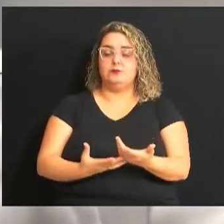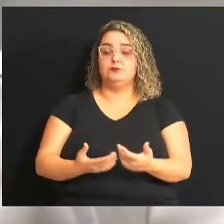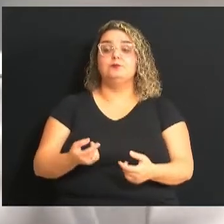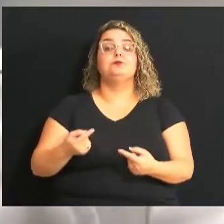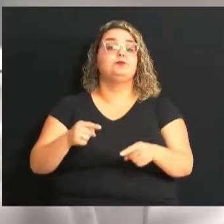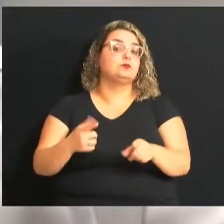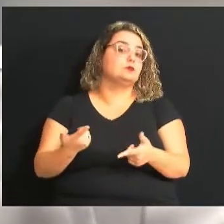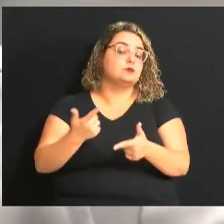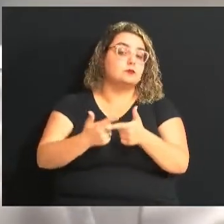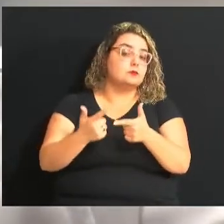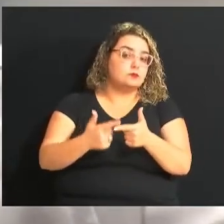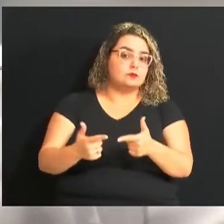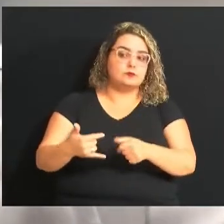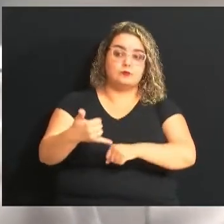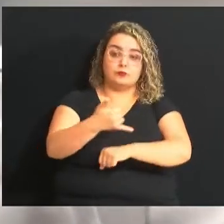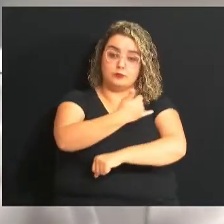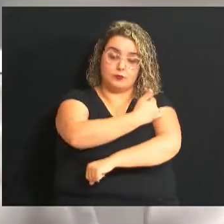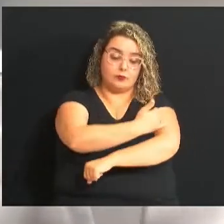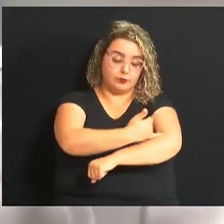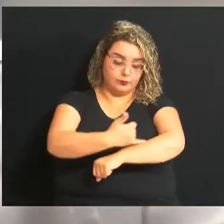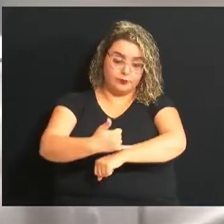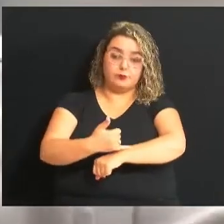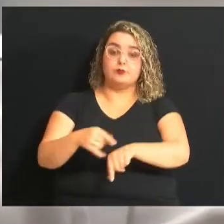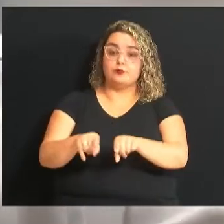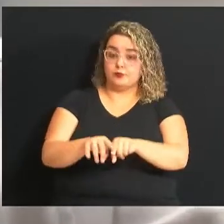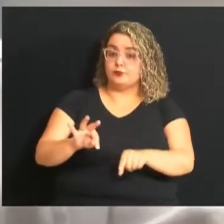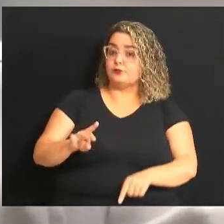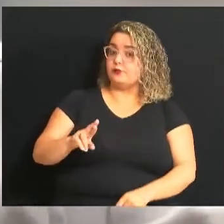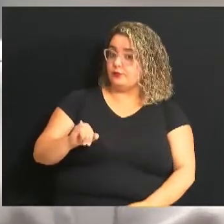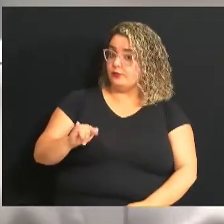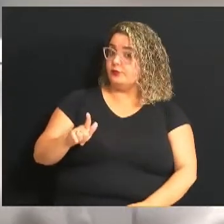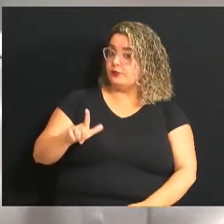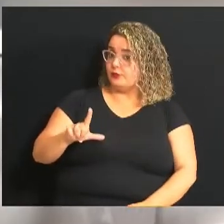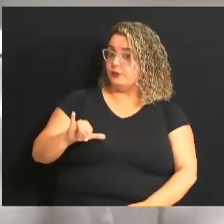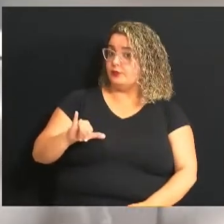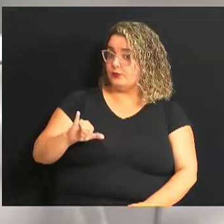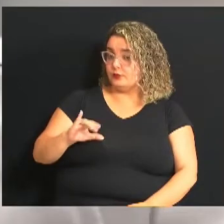problemas do colesterol e triglicérides, e esse aumento do